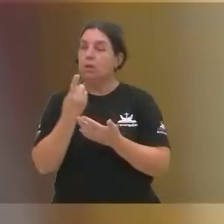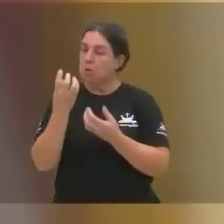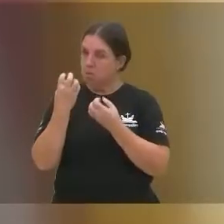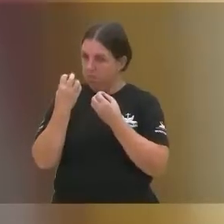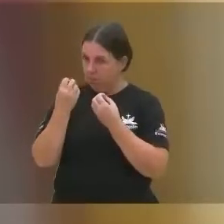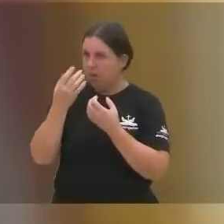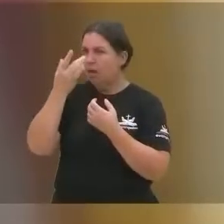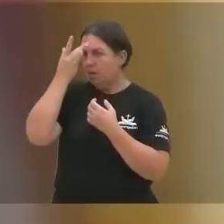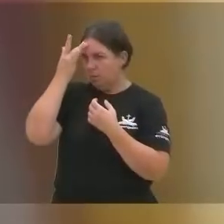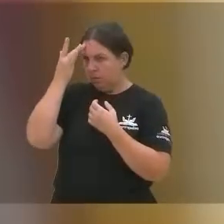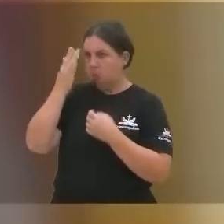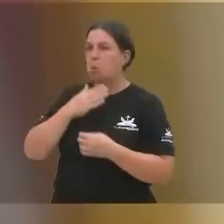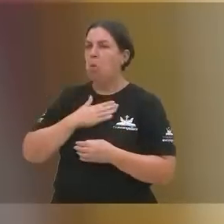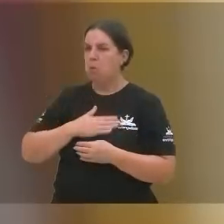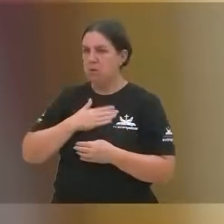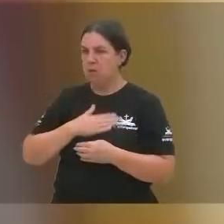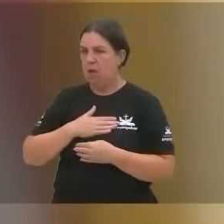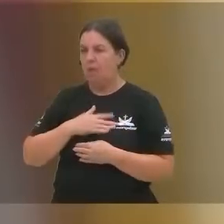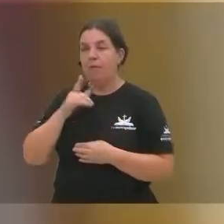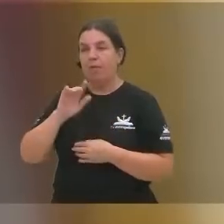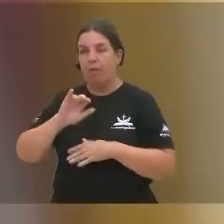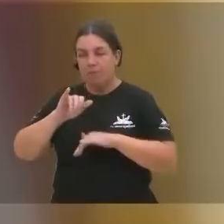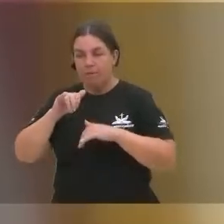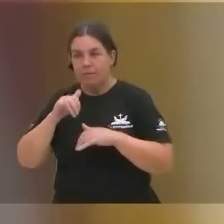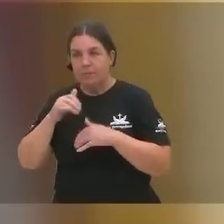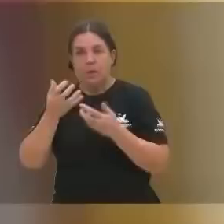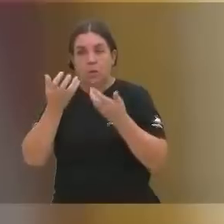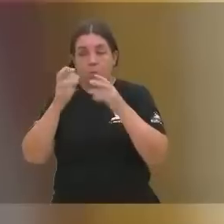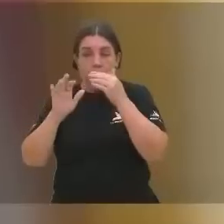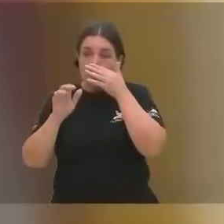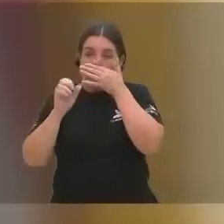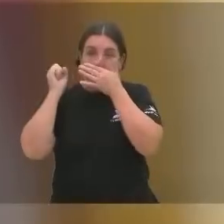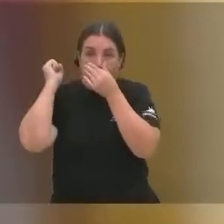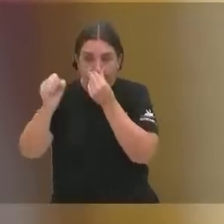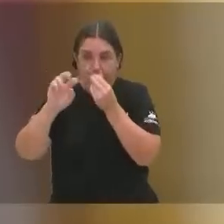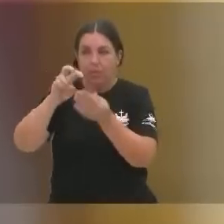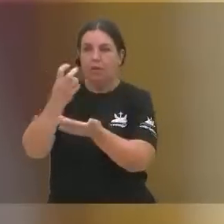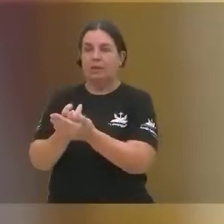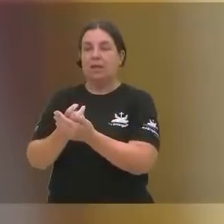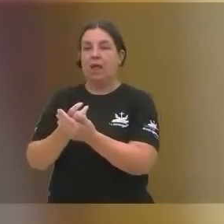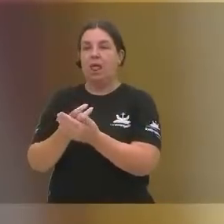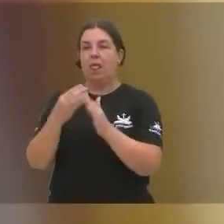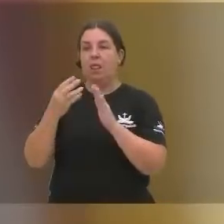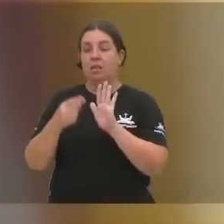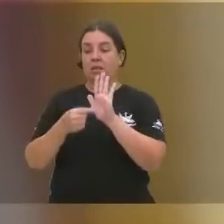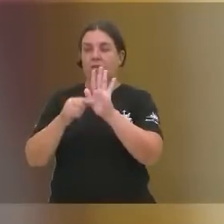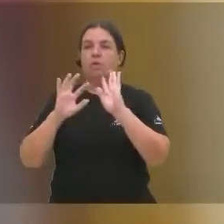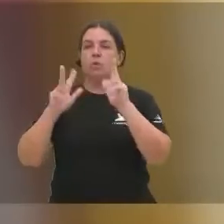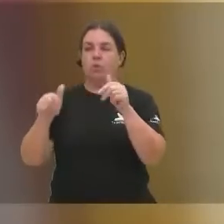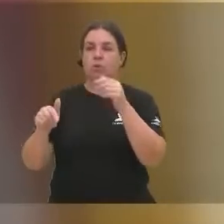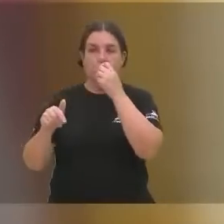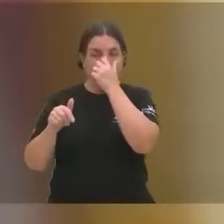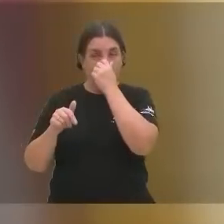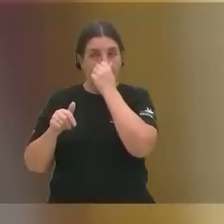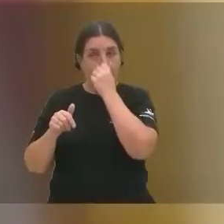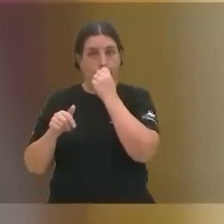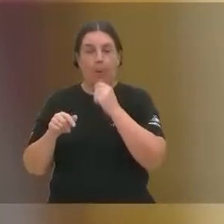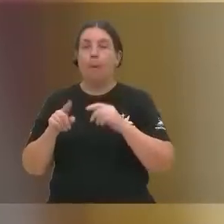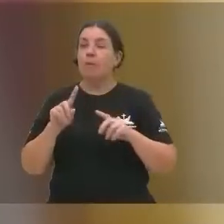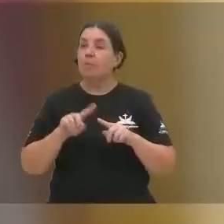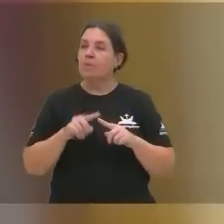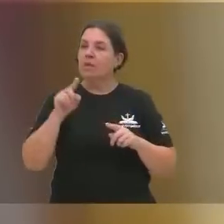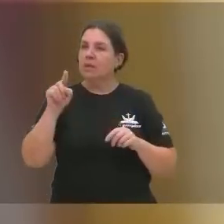pelos seus então eles evitaram e matar a publicamente e a confinaram